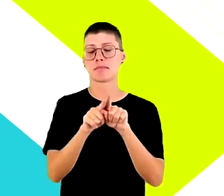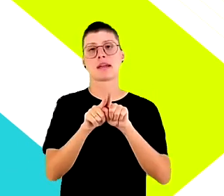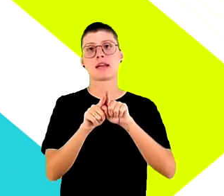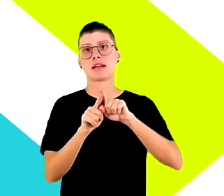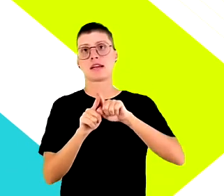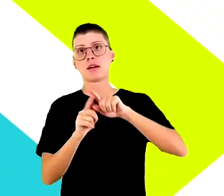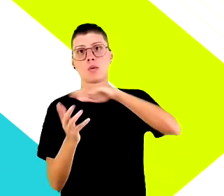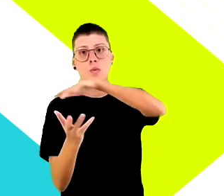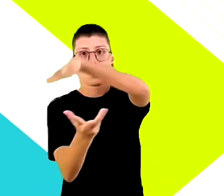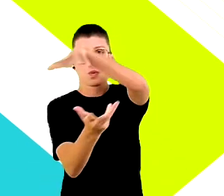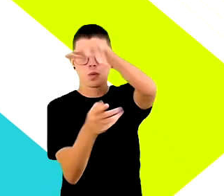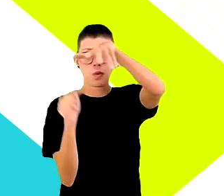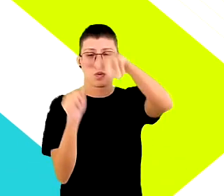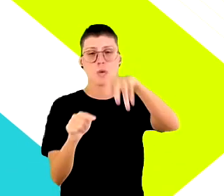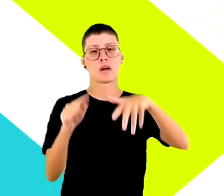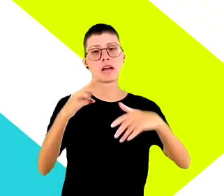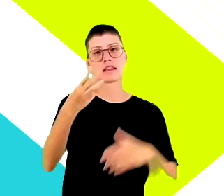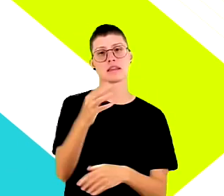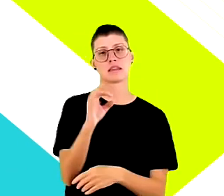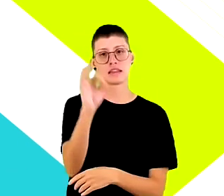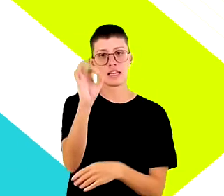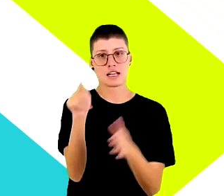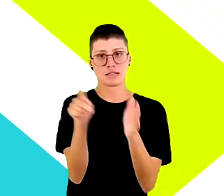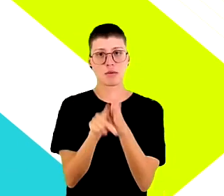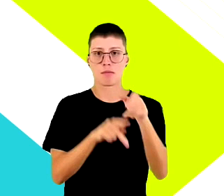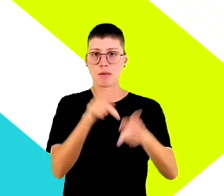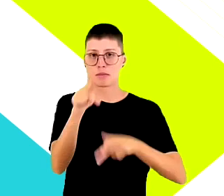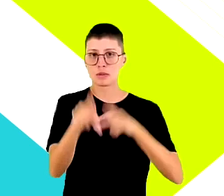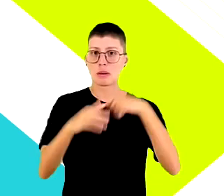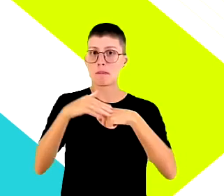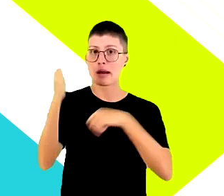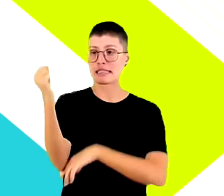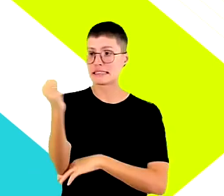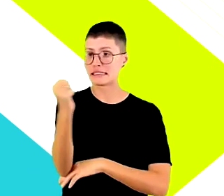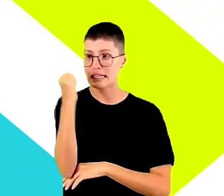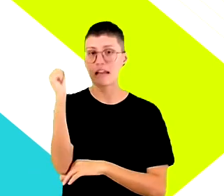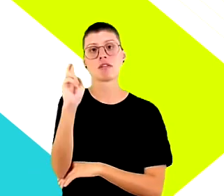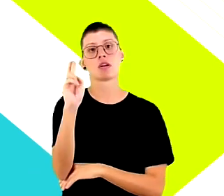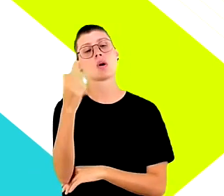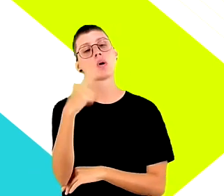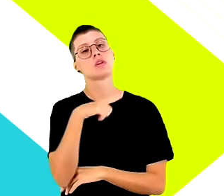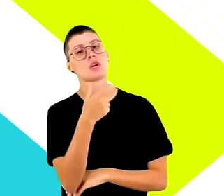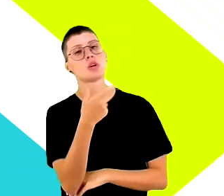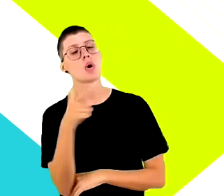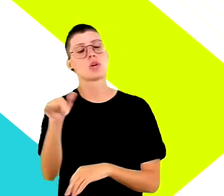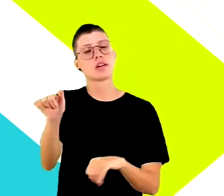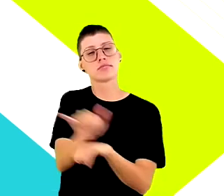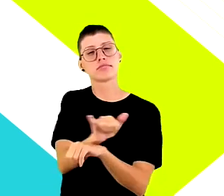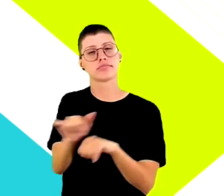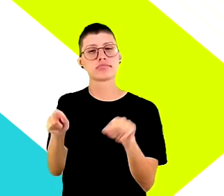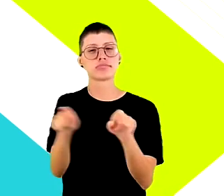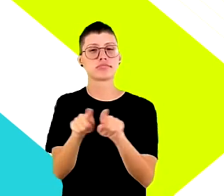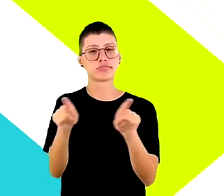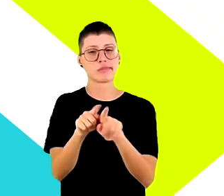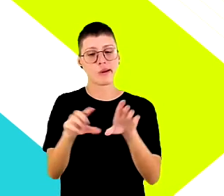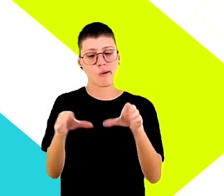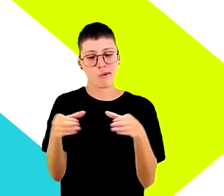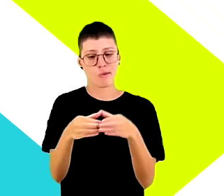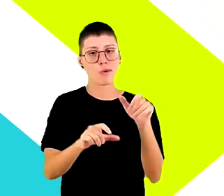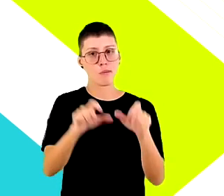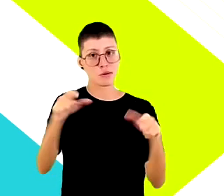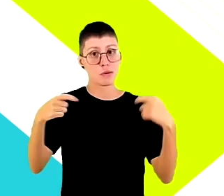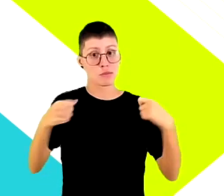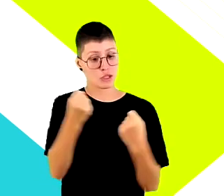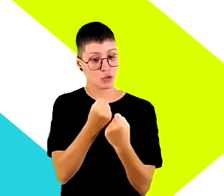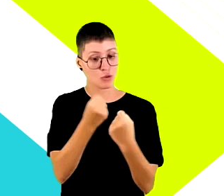ali o 3% da população que é o caso mais grave, mas a gente tem todo um grupo de pessoas que precisa de suporte, fora